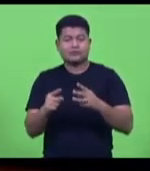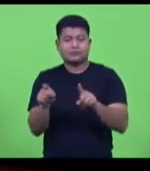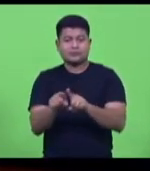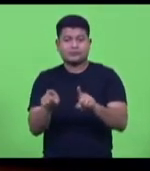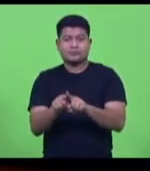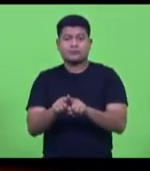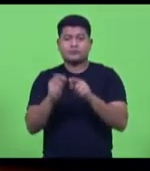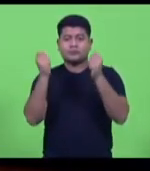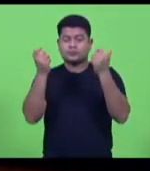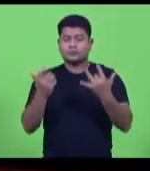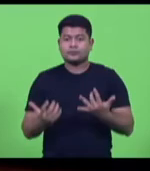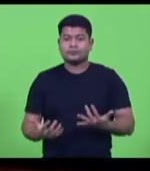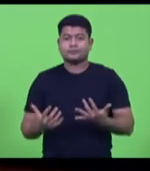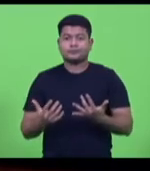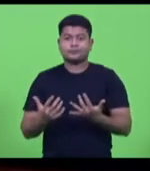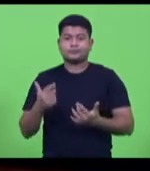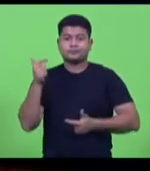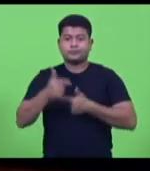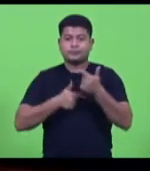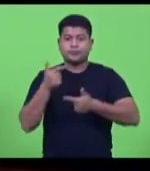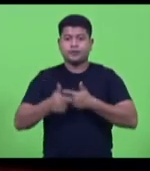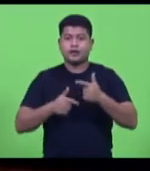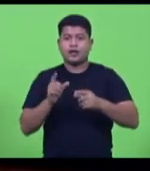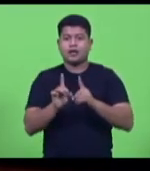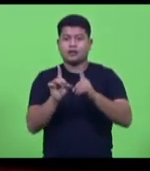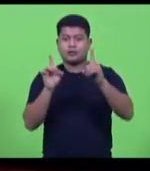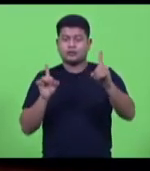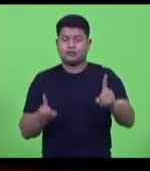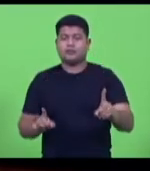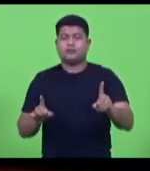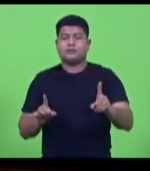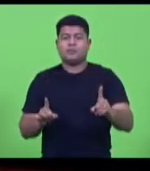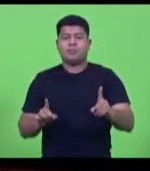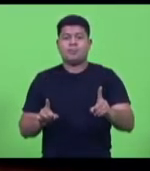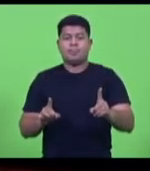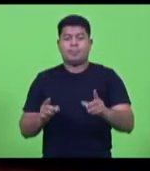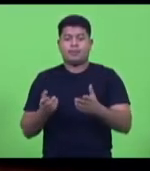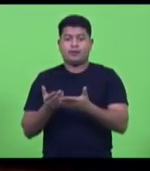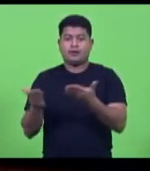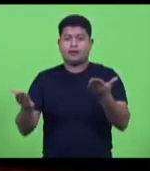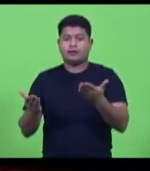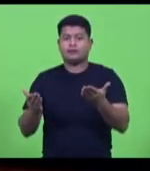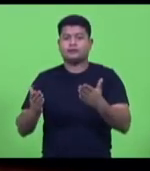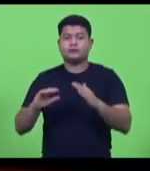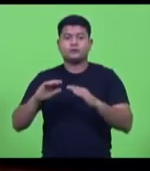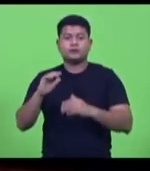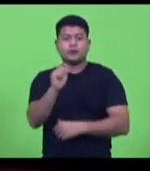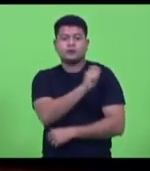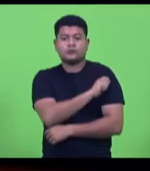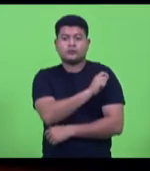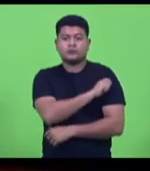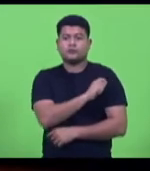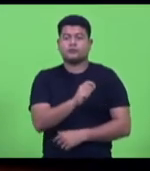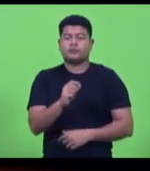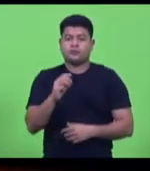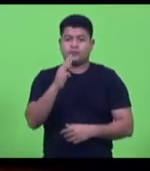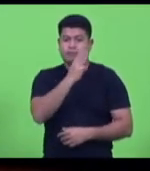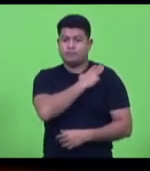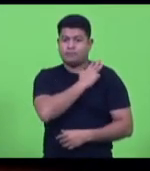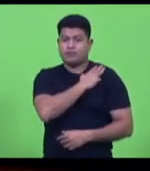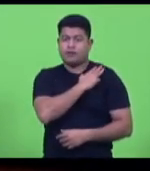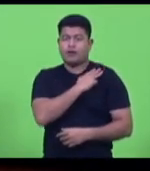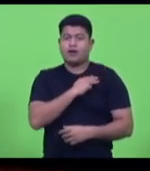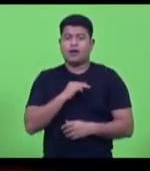sobre a realização de atividades à distância pelos estudantes do ensino médio, superior e profissionalizante.